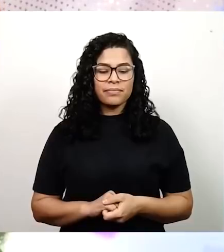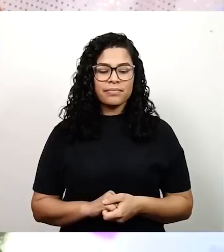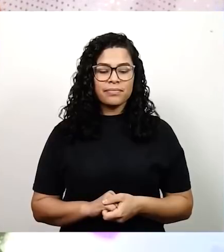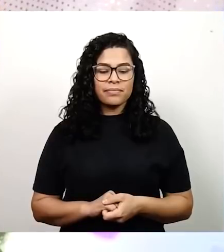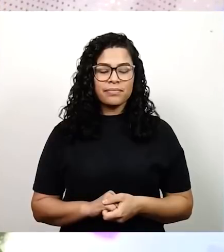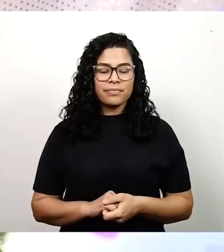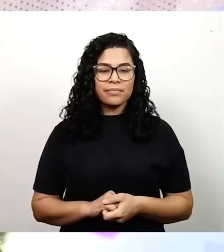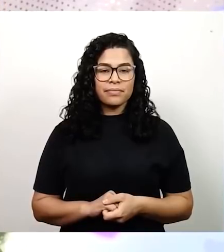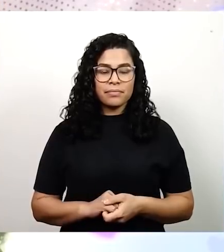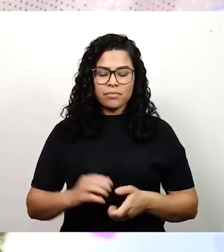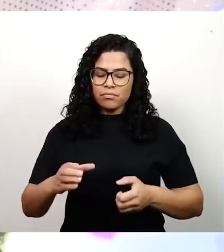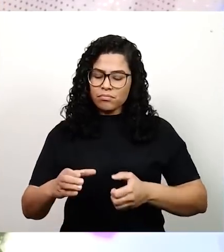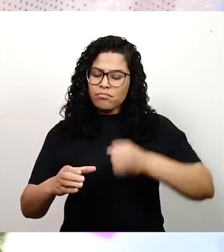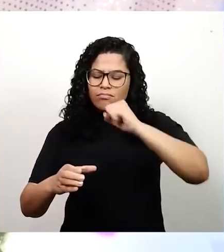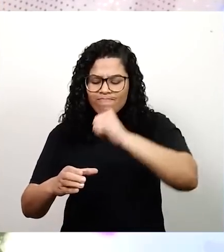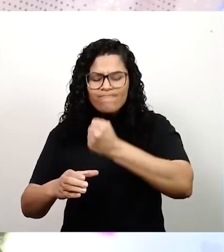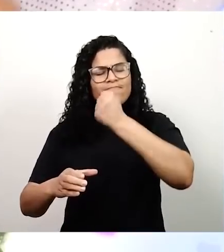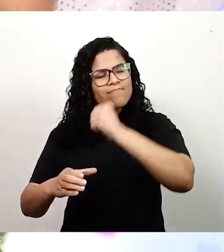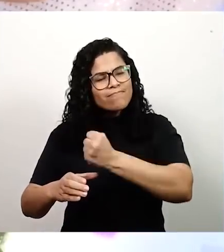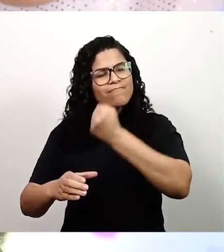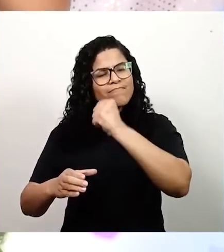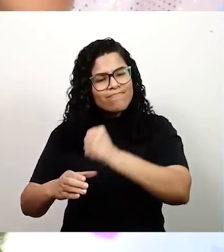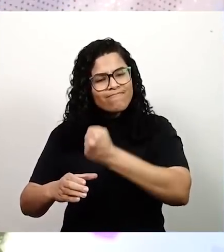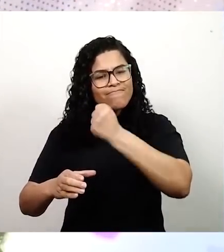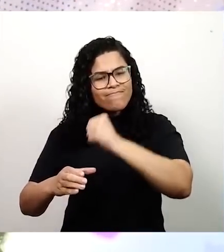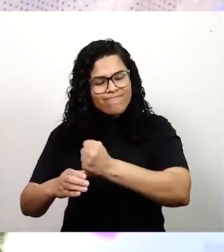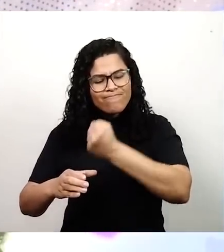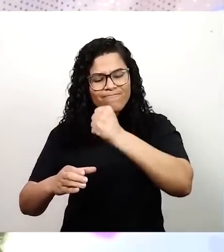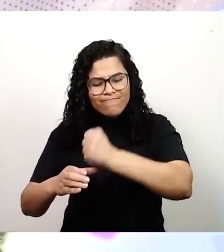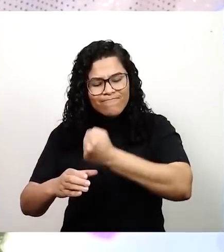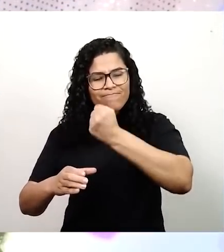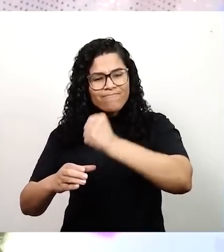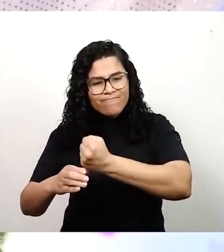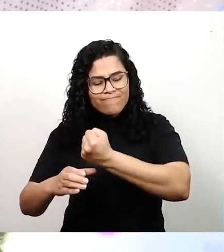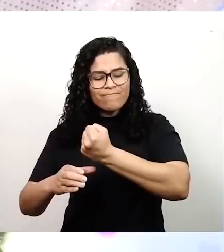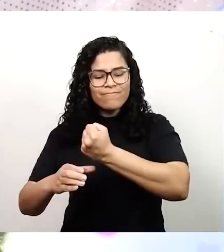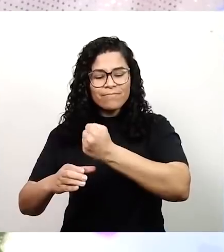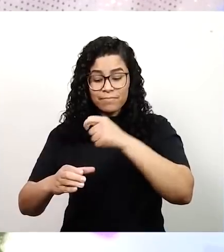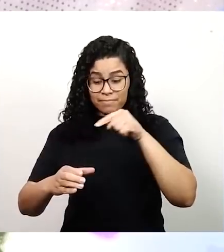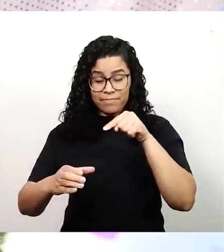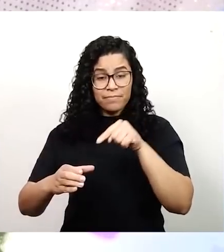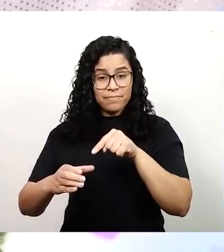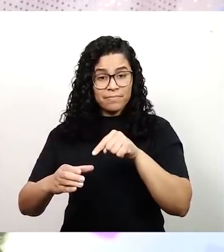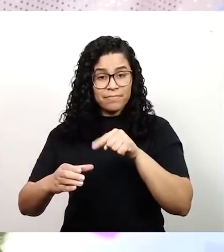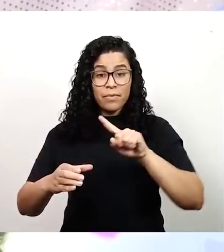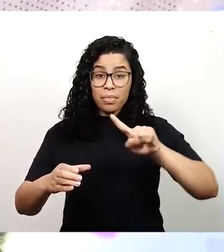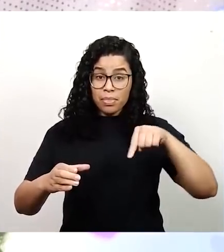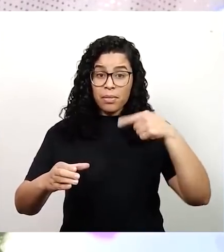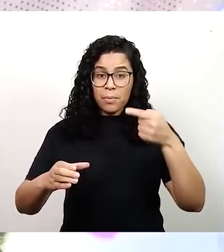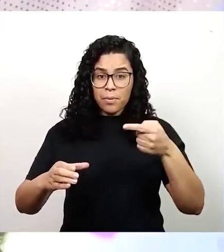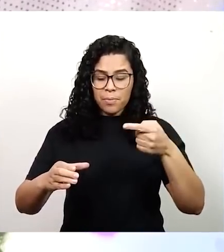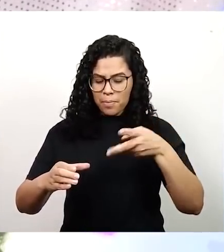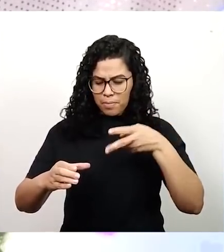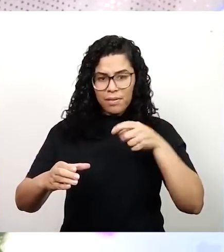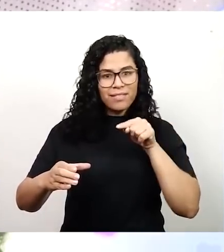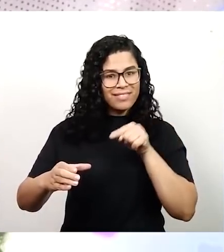então eu amassei, amassei, amassei, amassei, amassei,